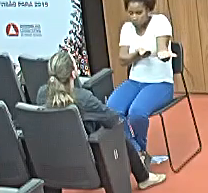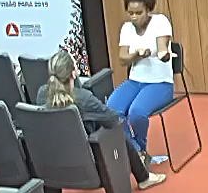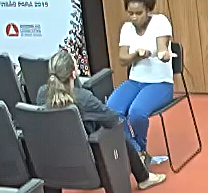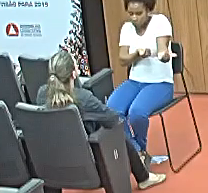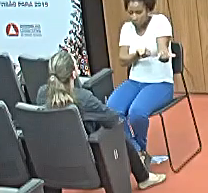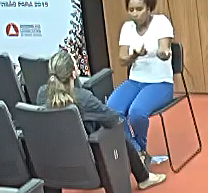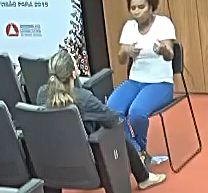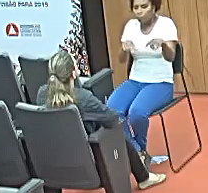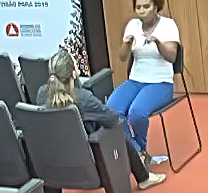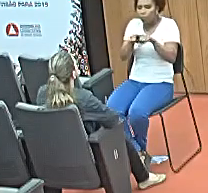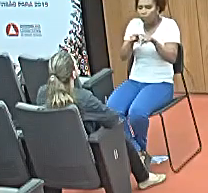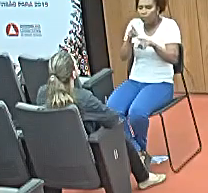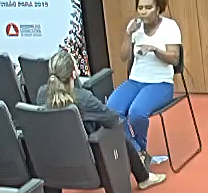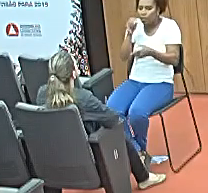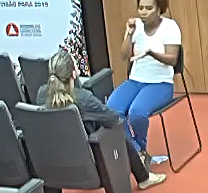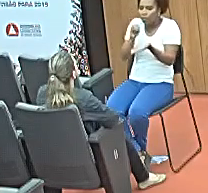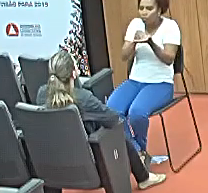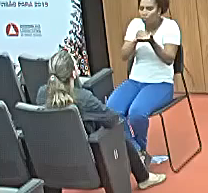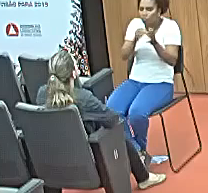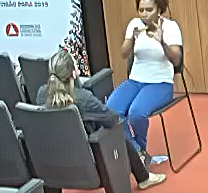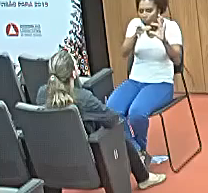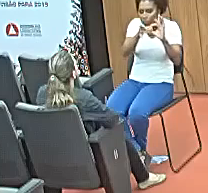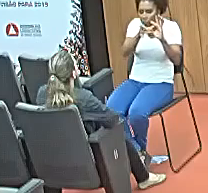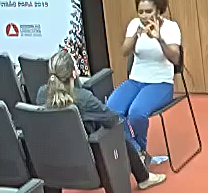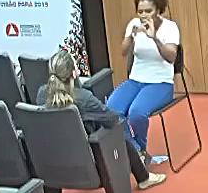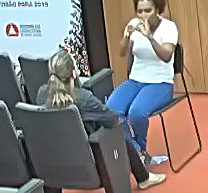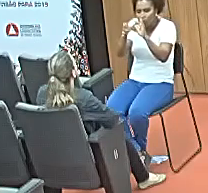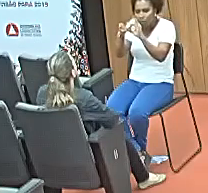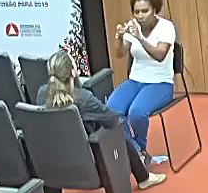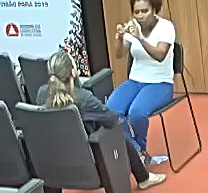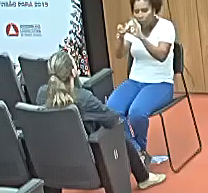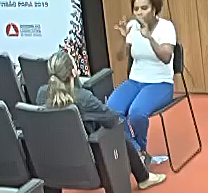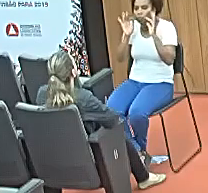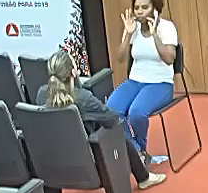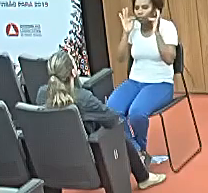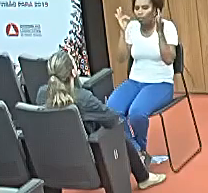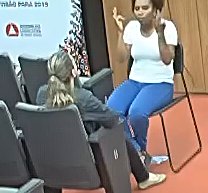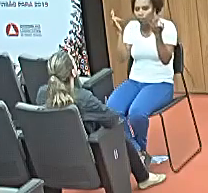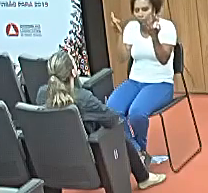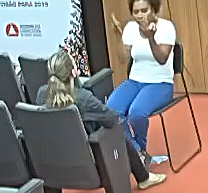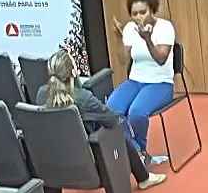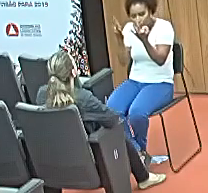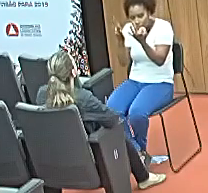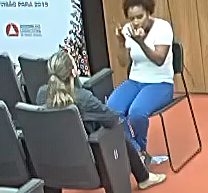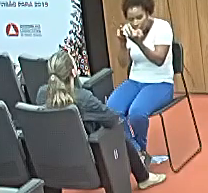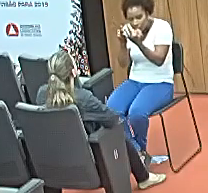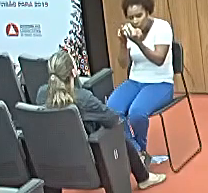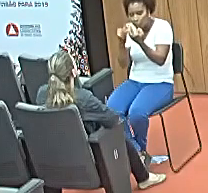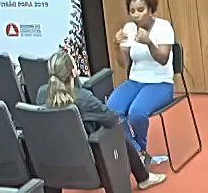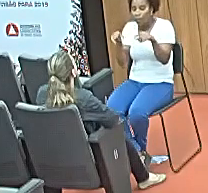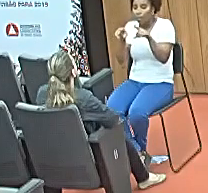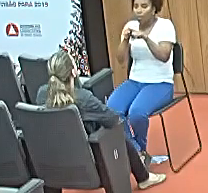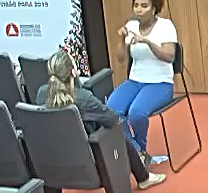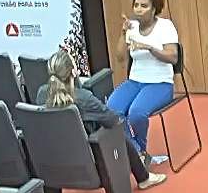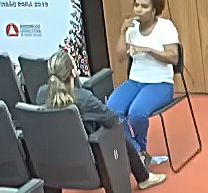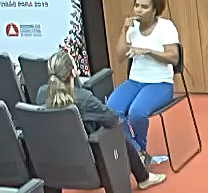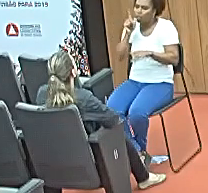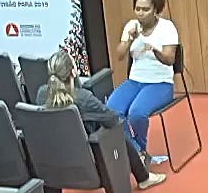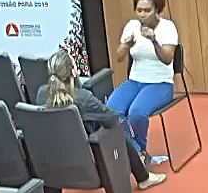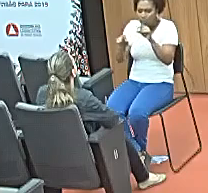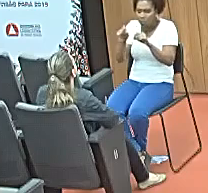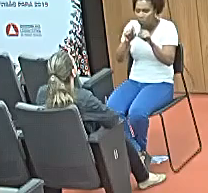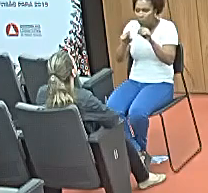de vínculos comunitários familiares e sociais e à promoção e execução